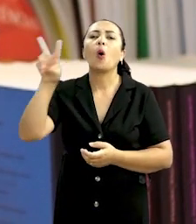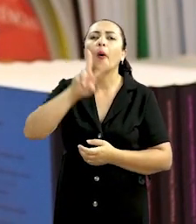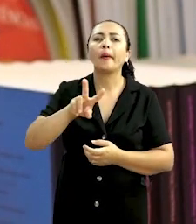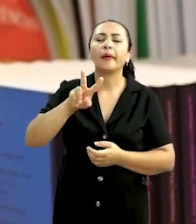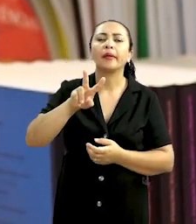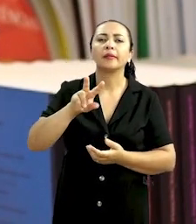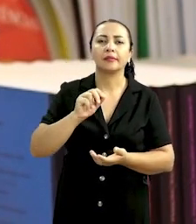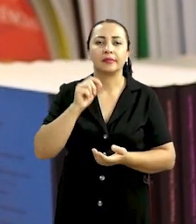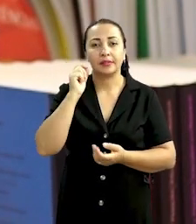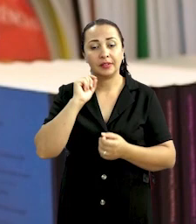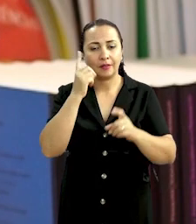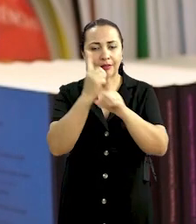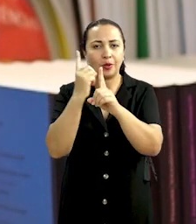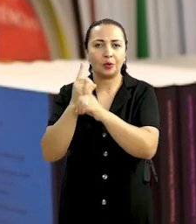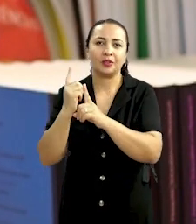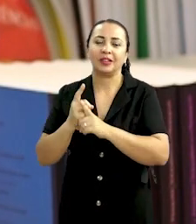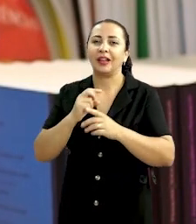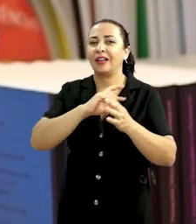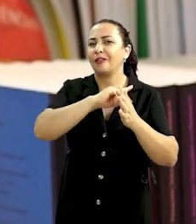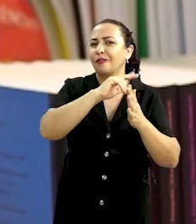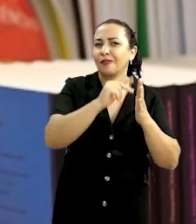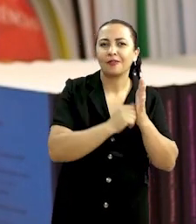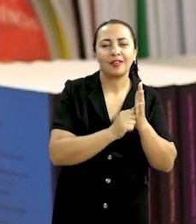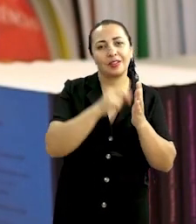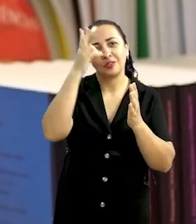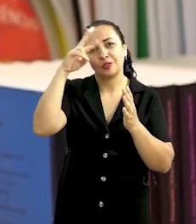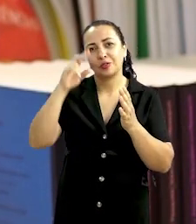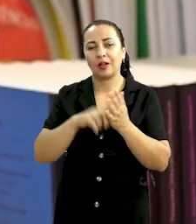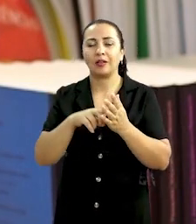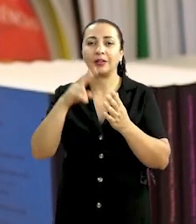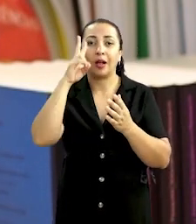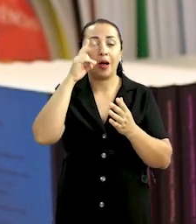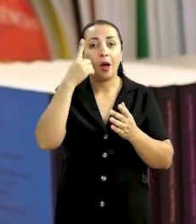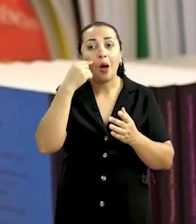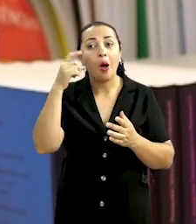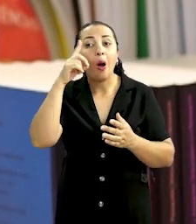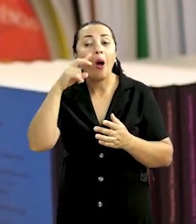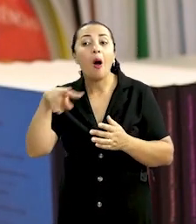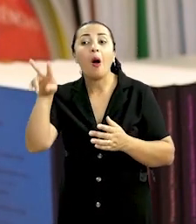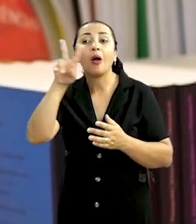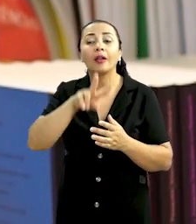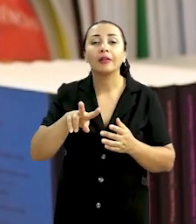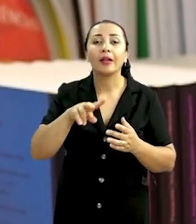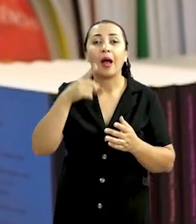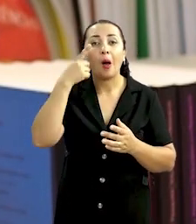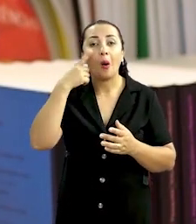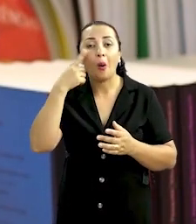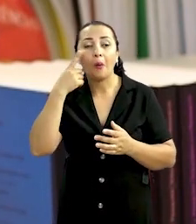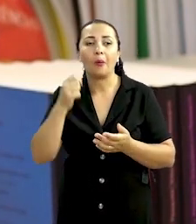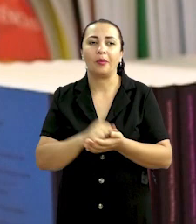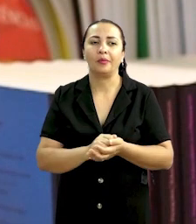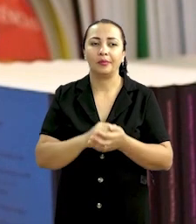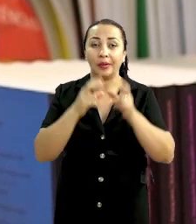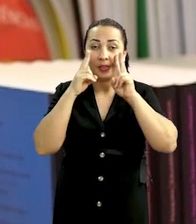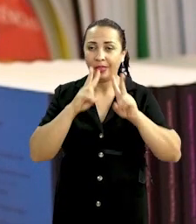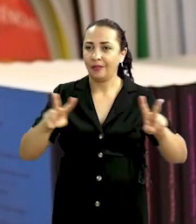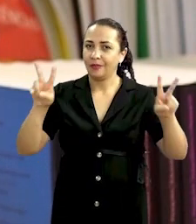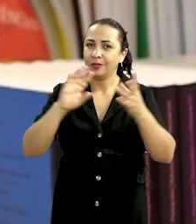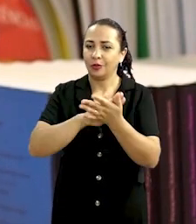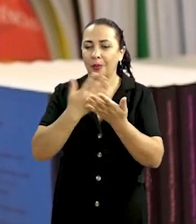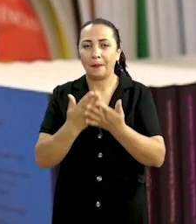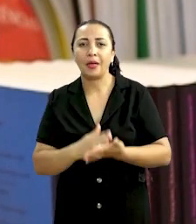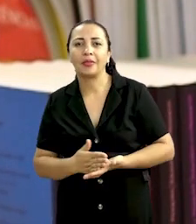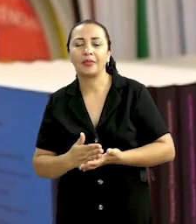que é olhar, né? E aí você encontra em vários contos também, olhos, olhar, olho, né? E